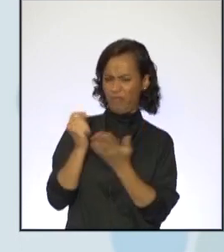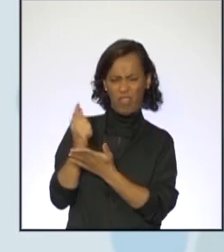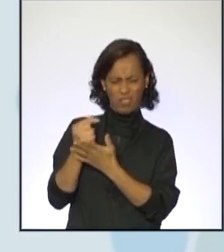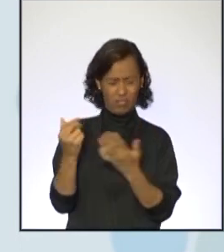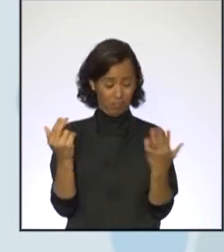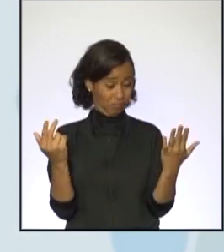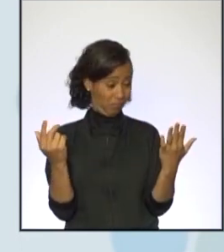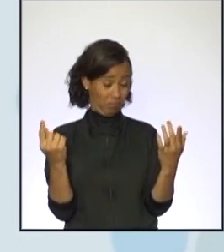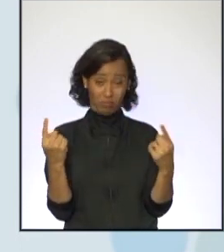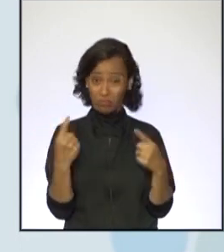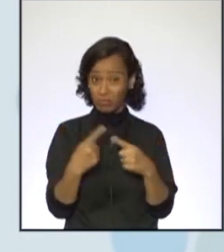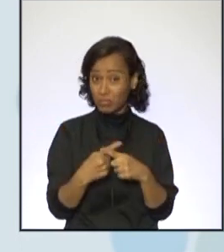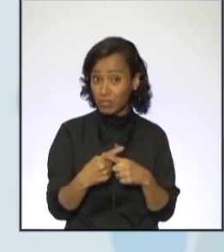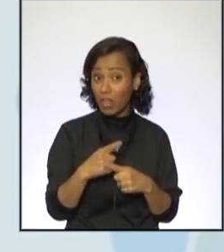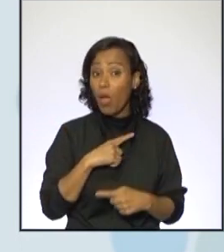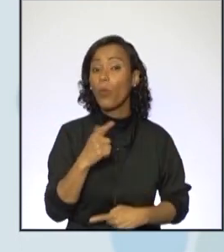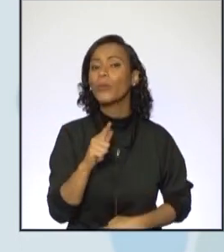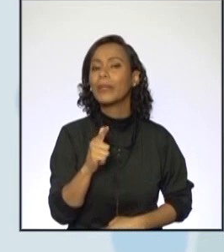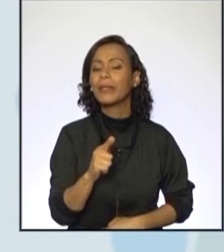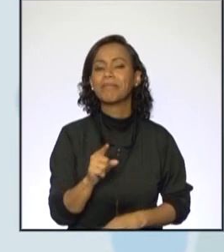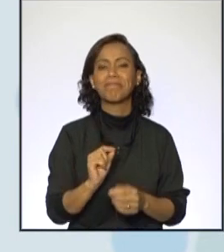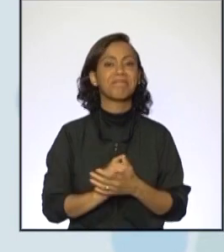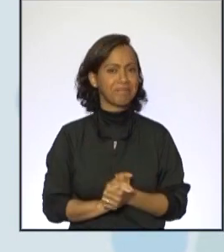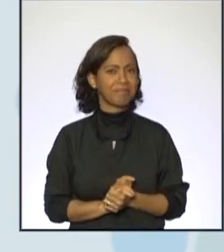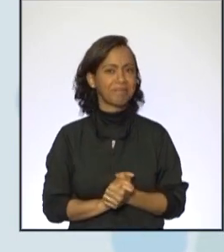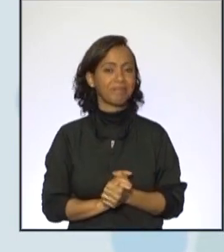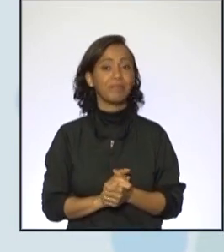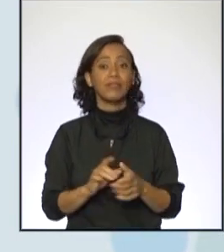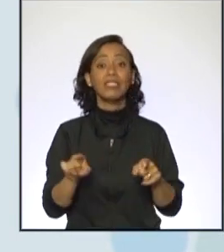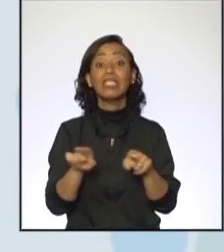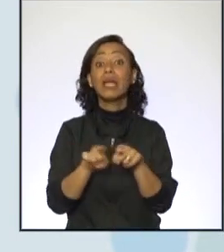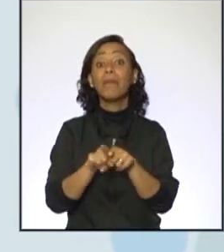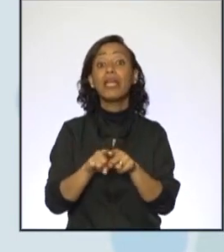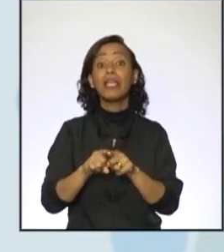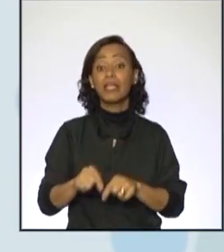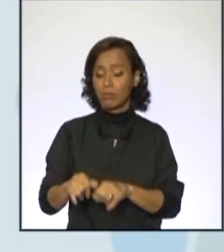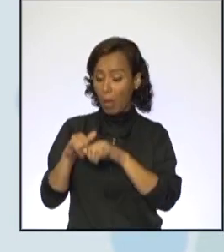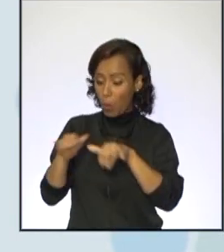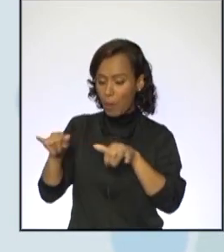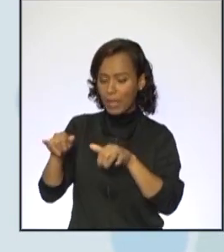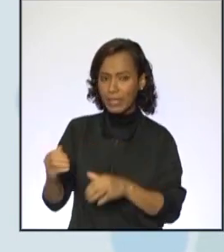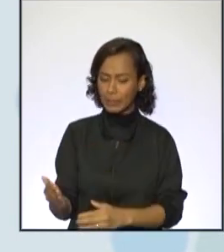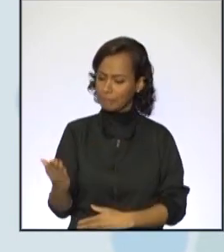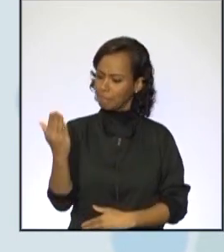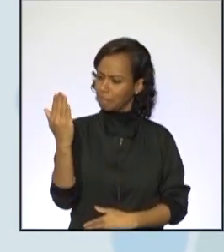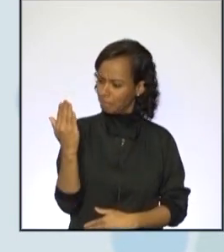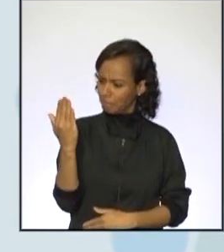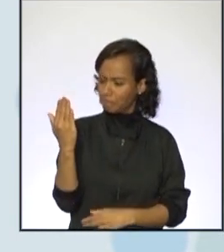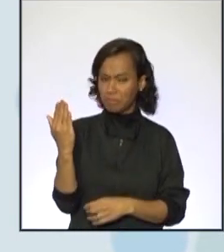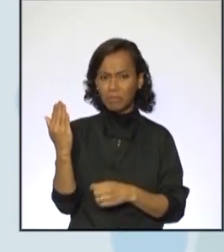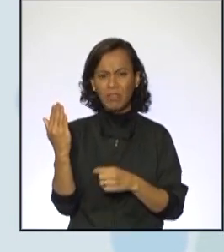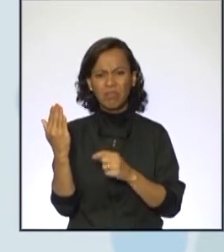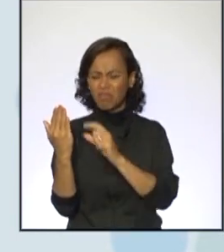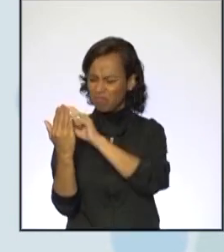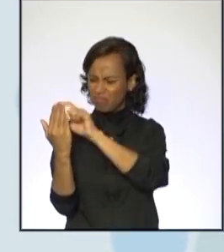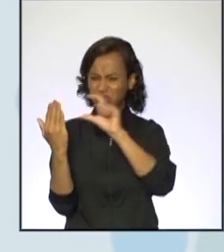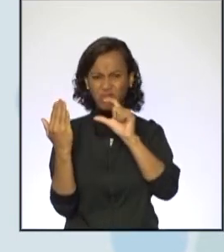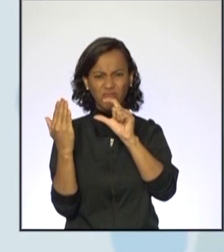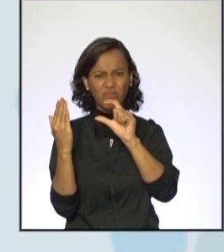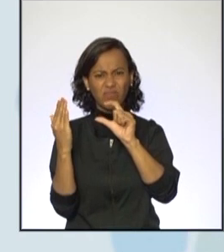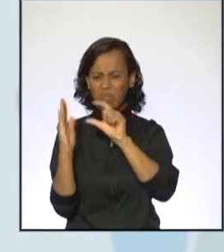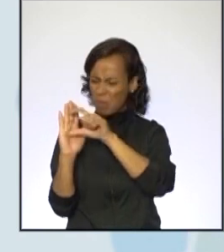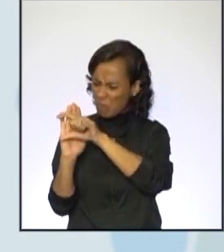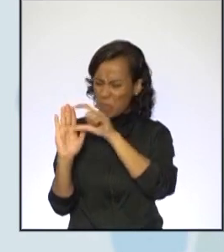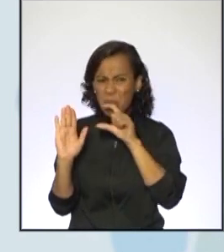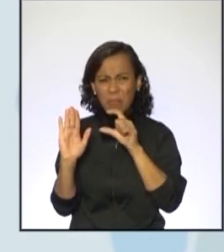A2, no primeiro quadro da propaganda, quais são Kátia, os indícios de que a mensagem não faz parte de